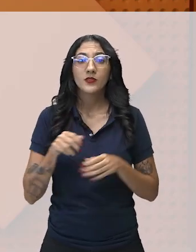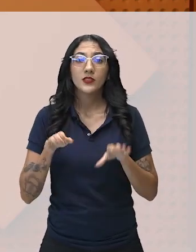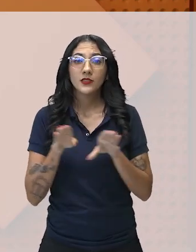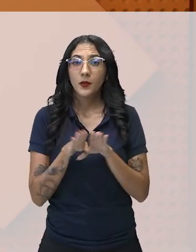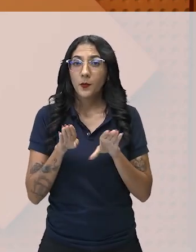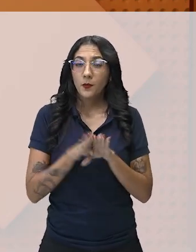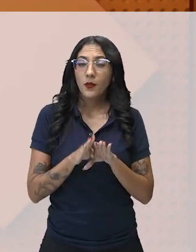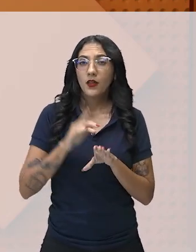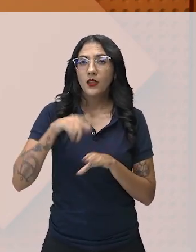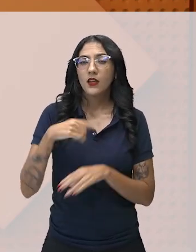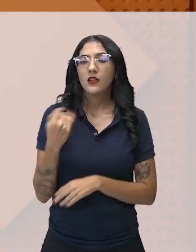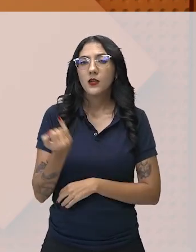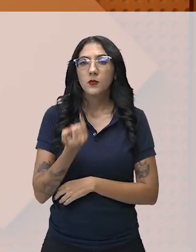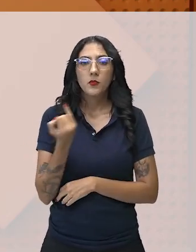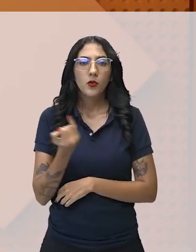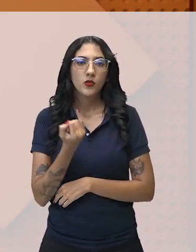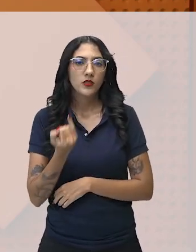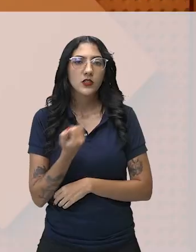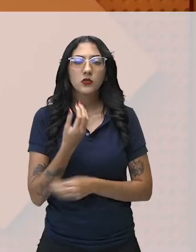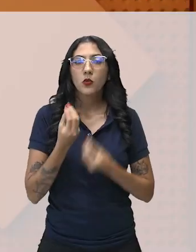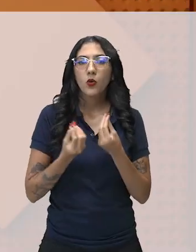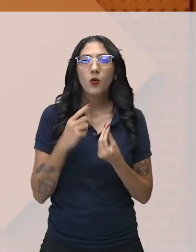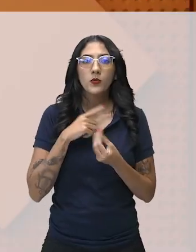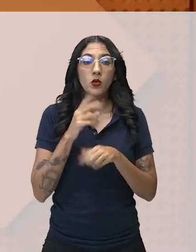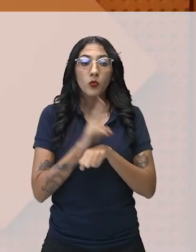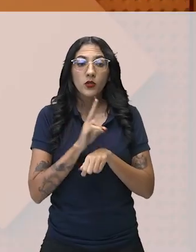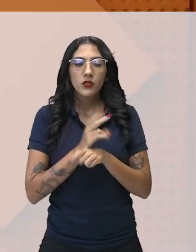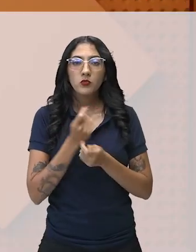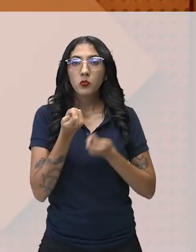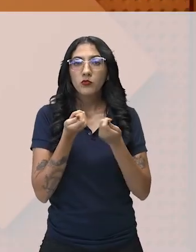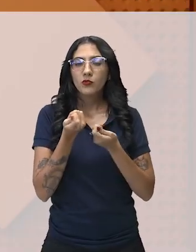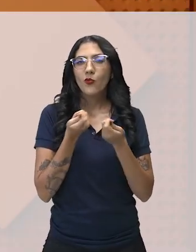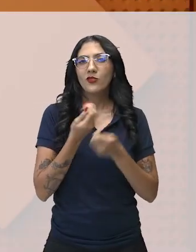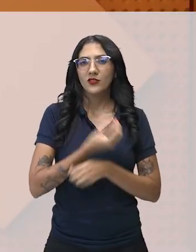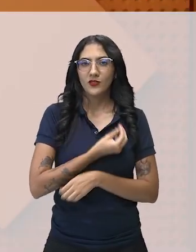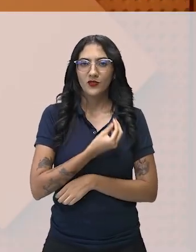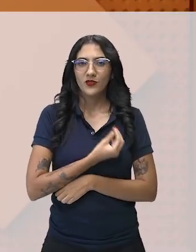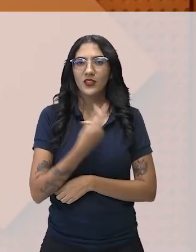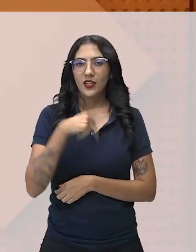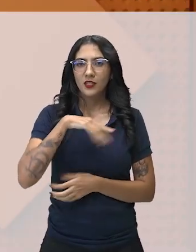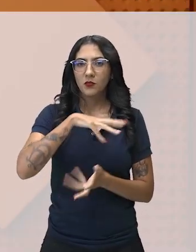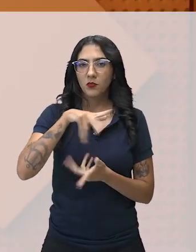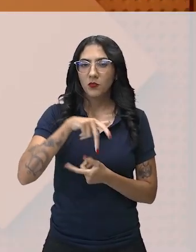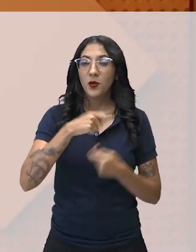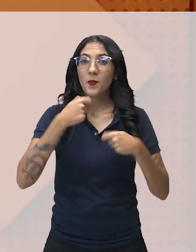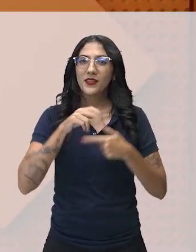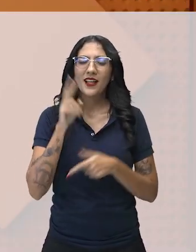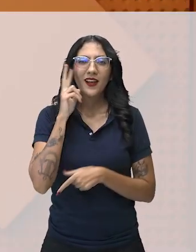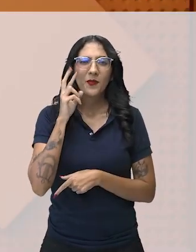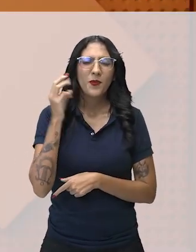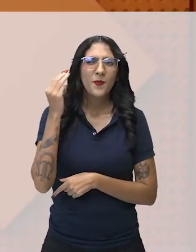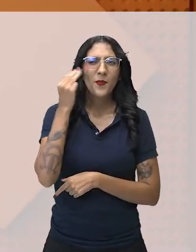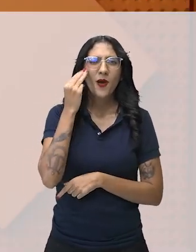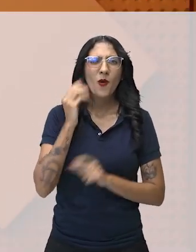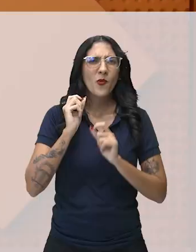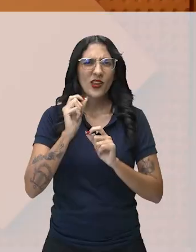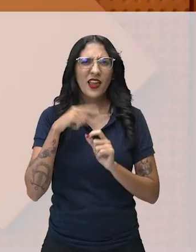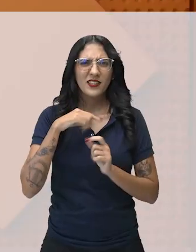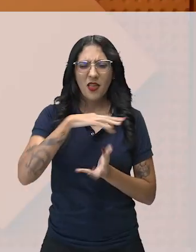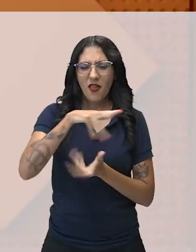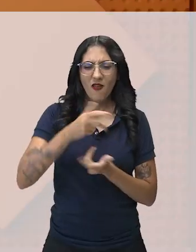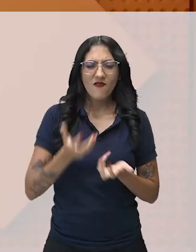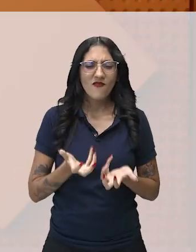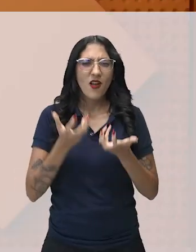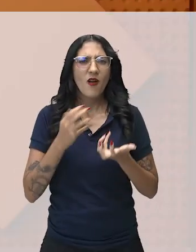fundamental importância também para a manutenção da vida do nosso planeta. Precisamos desconstruir essa ideia do que o efeito estufa é ruim. Não